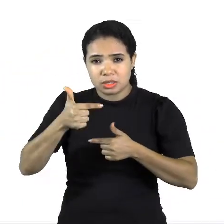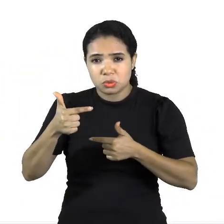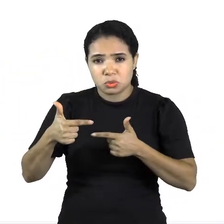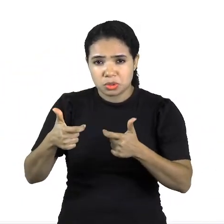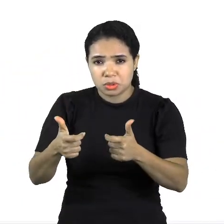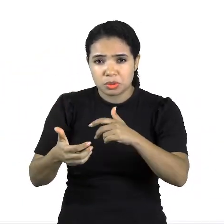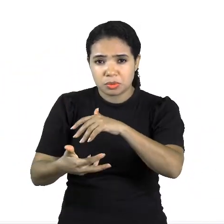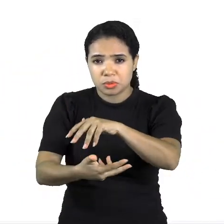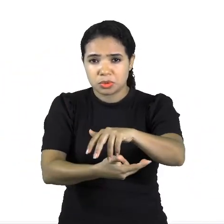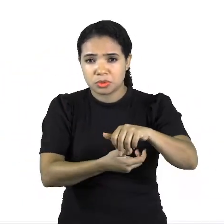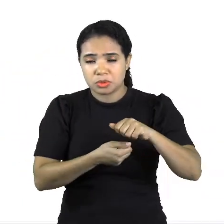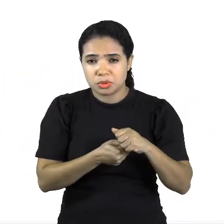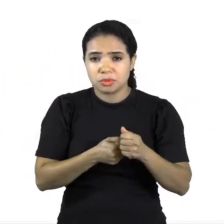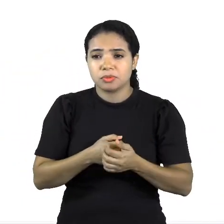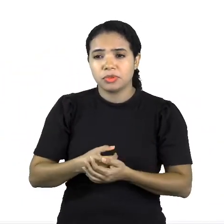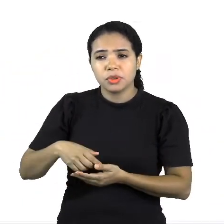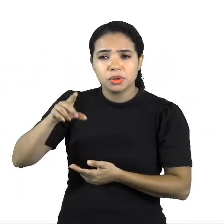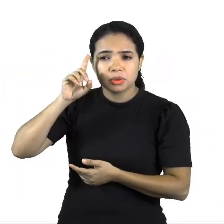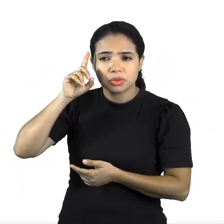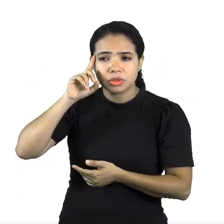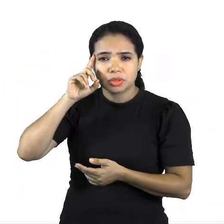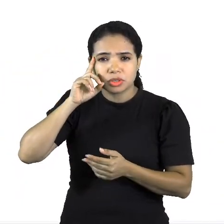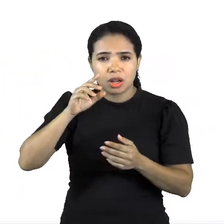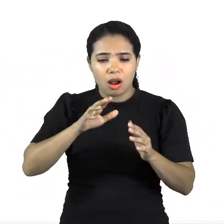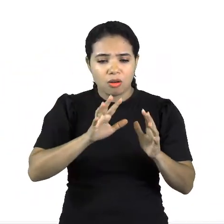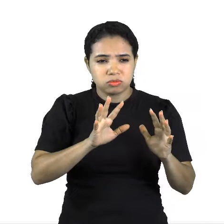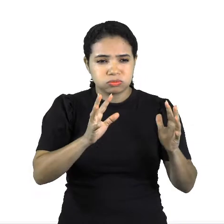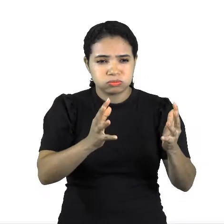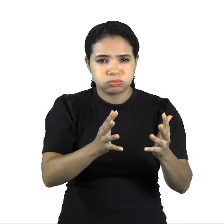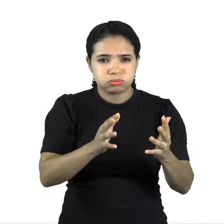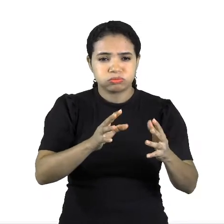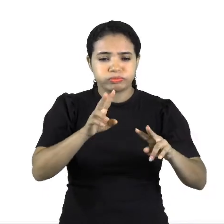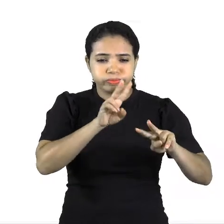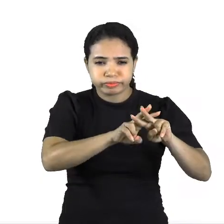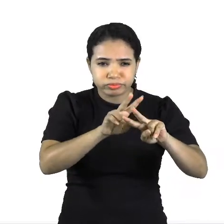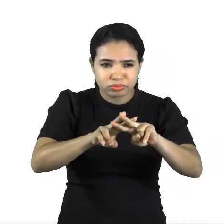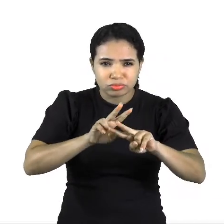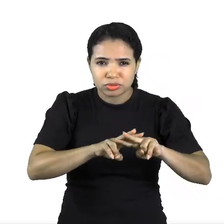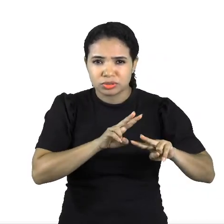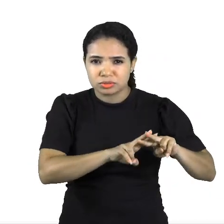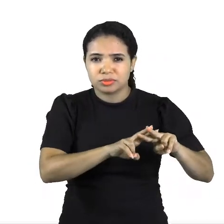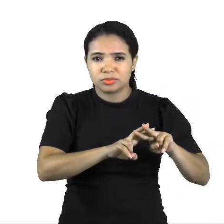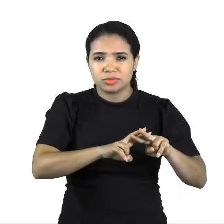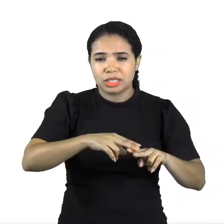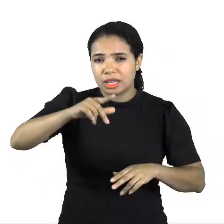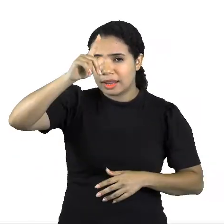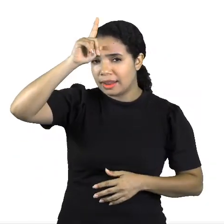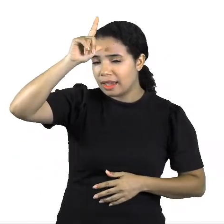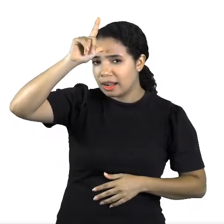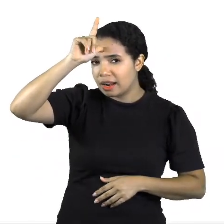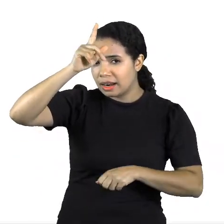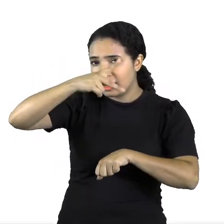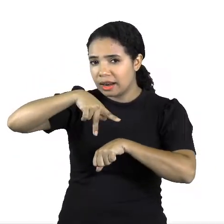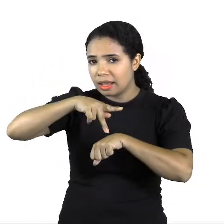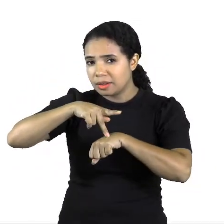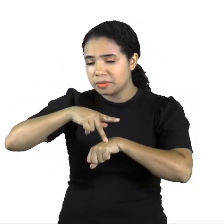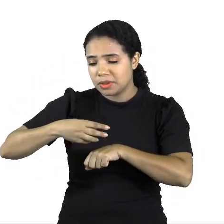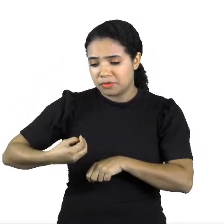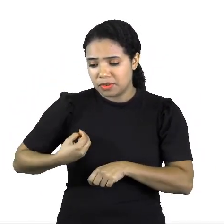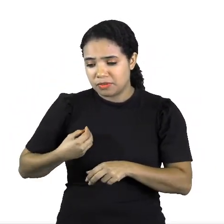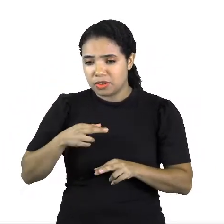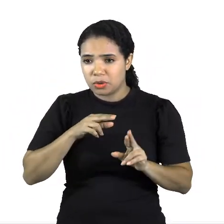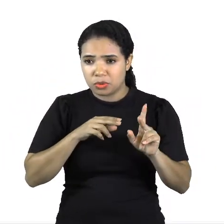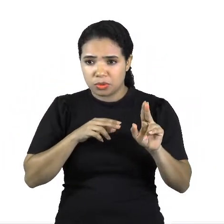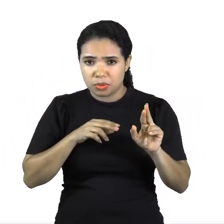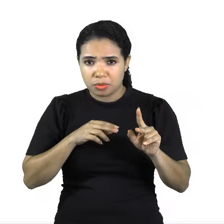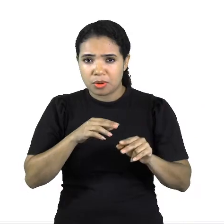Mundial, e o dia a dia no campo de concentração de Bergen-Belsen, na Alemanha, onde viveu com a irmã